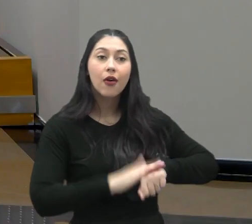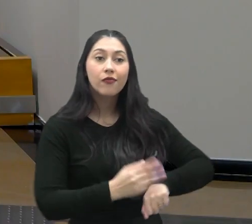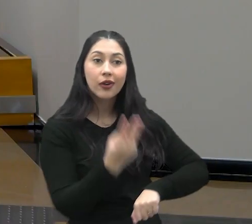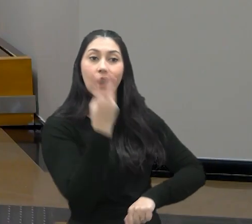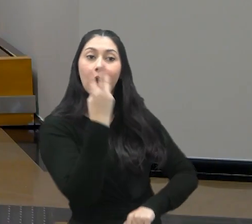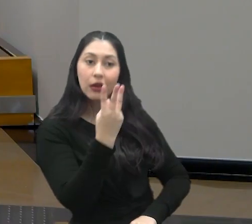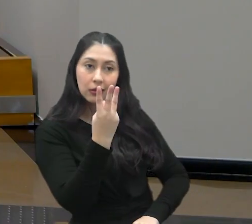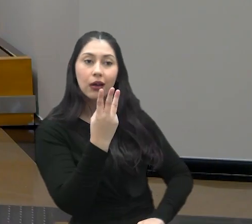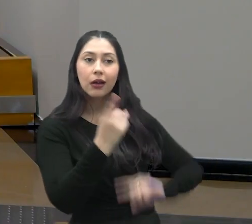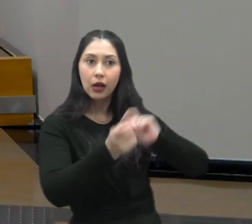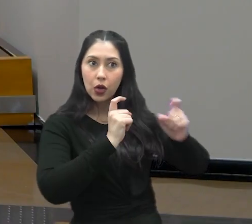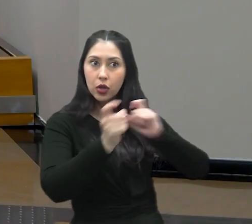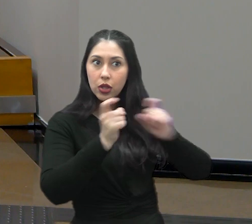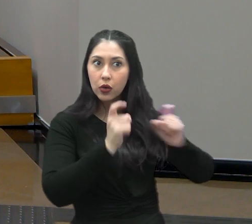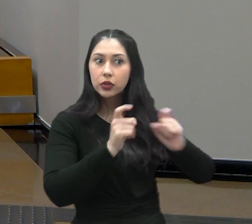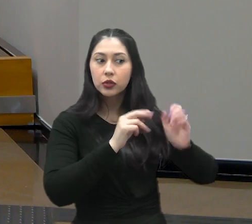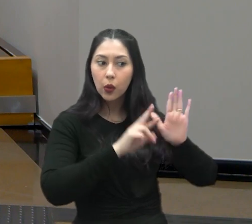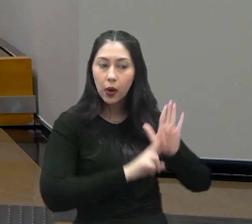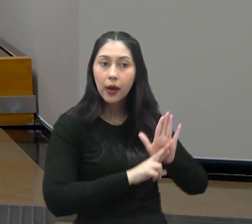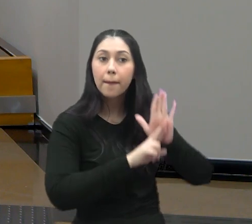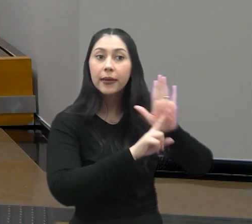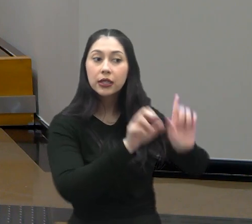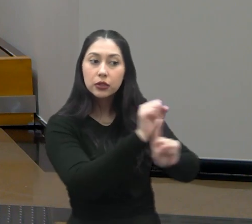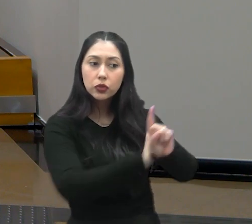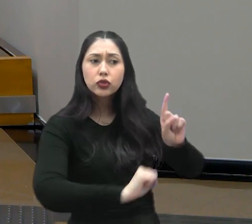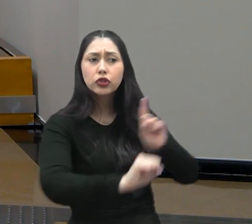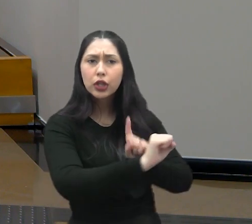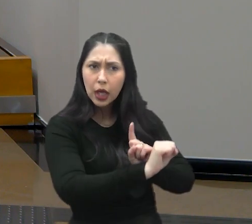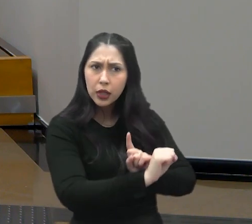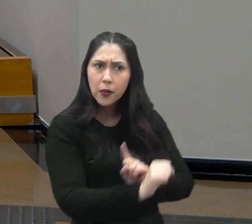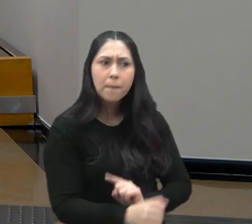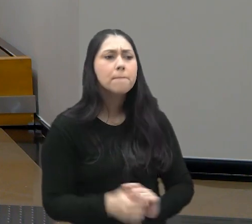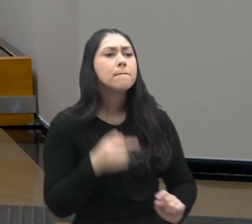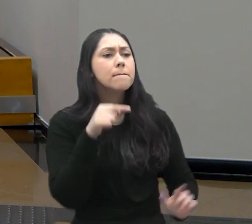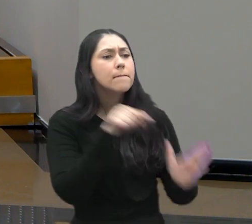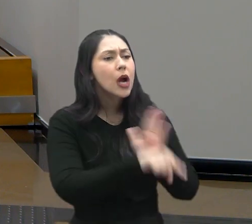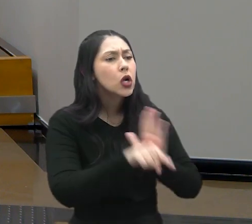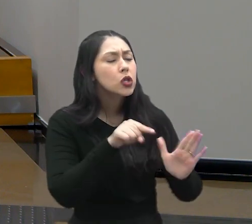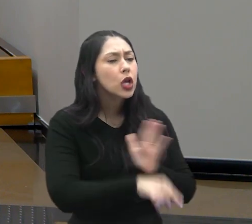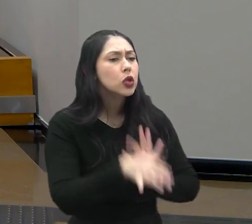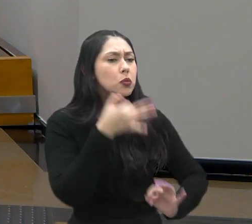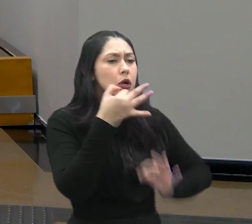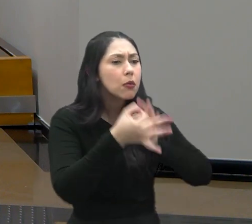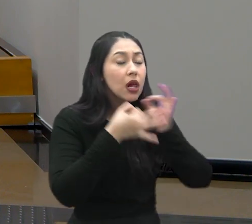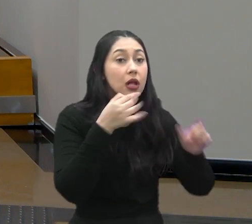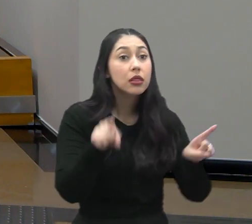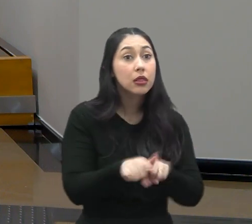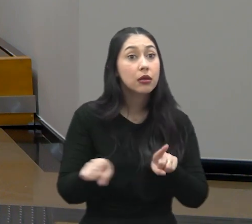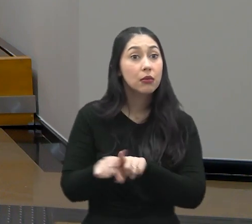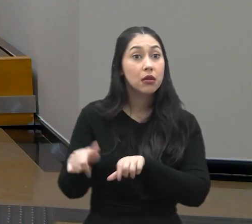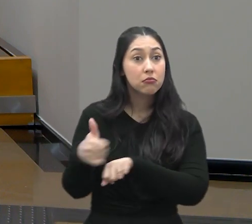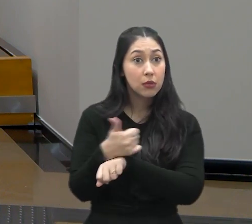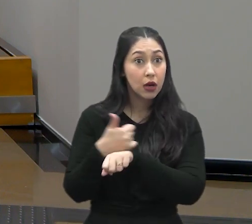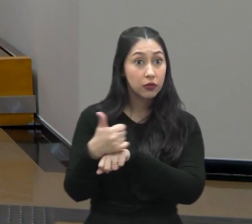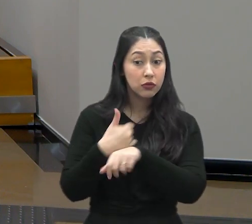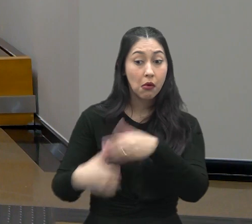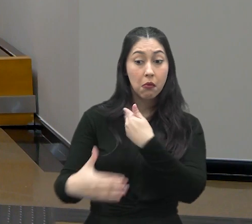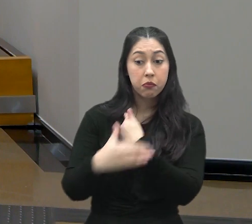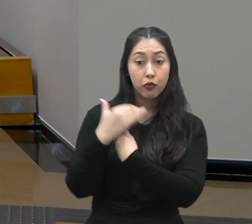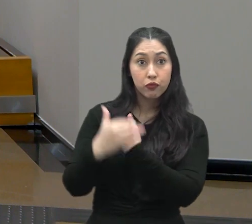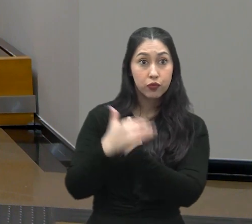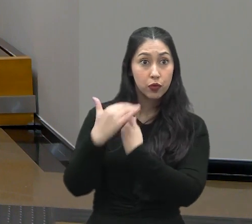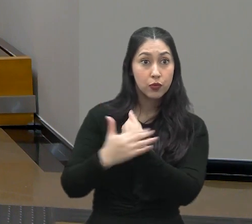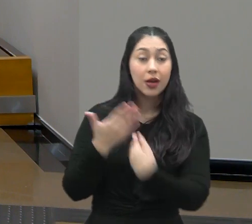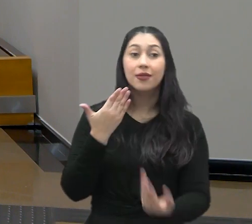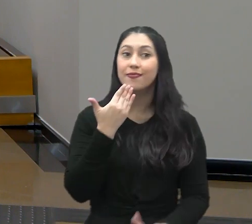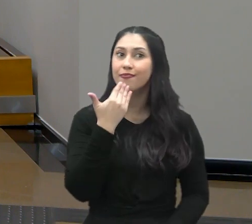fez 3 reuniões com representantes da sociedade civil, buscando um aconselhamento, escutando especialistas que conhecem do tema e